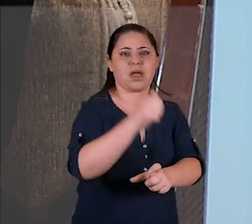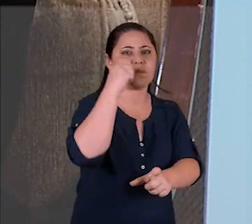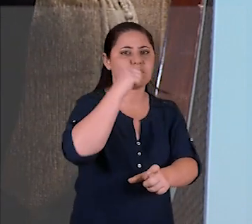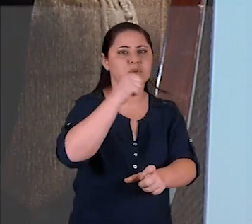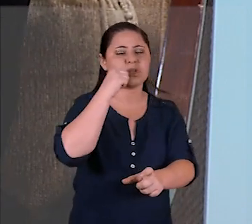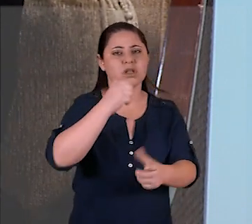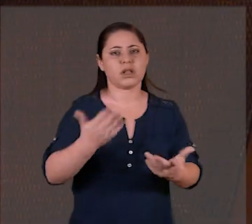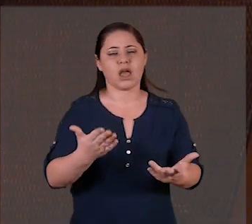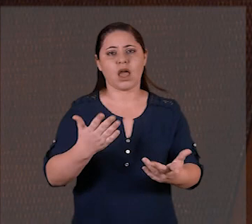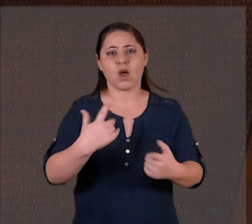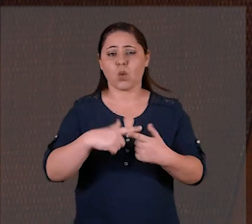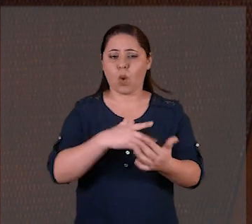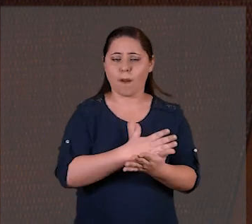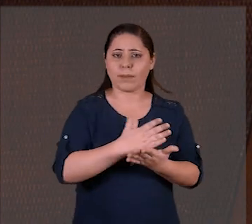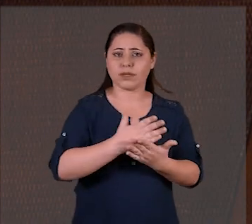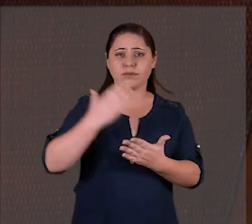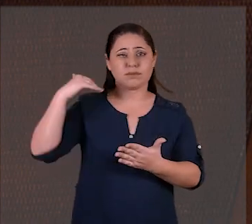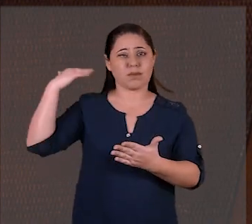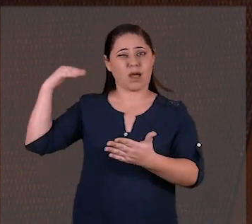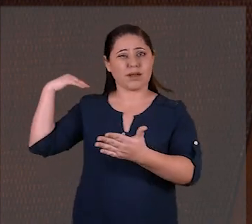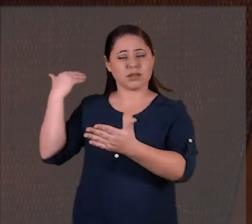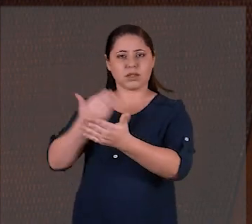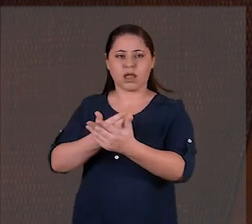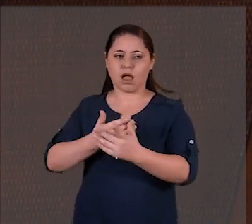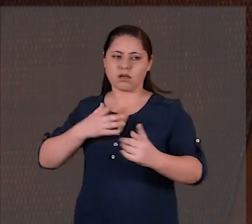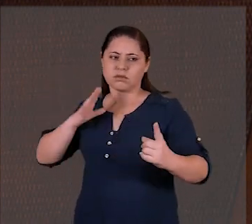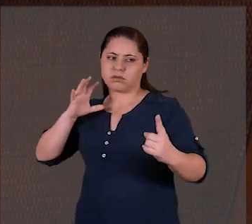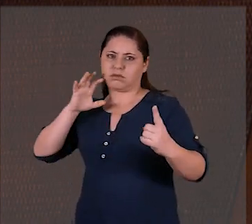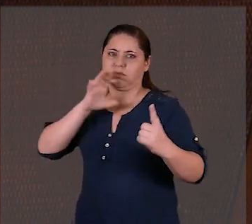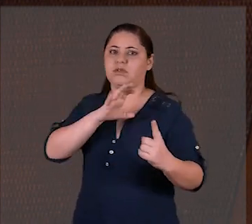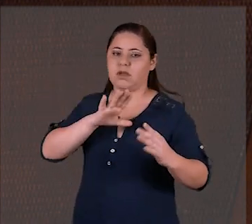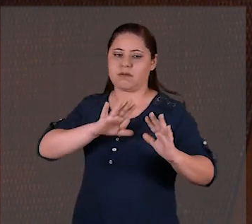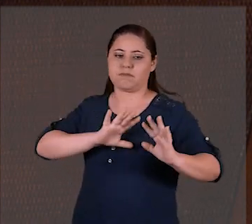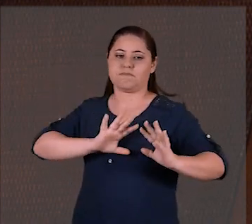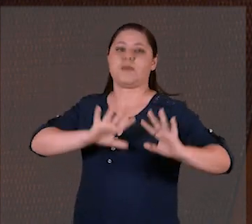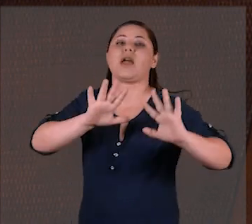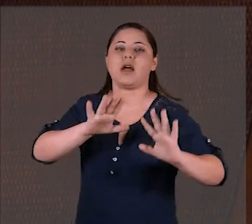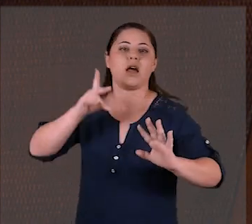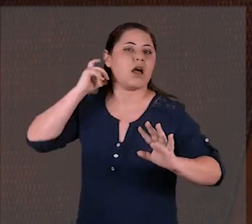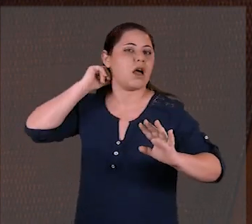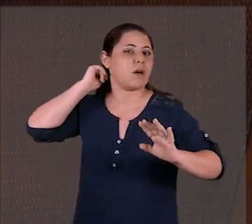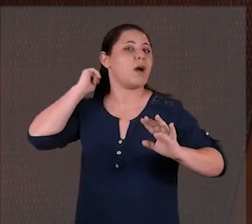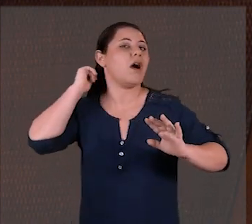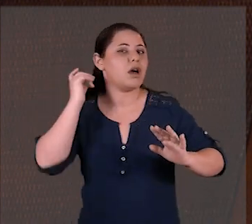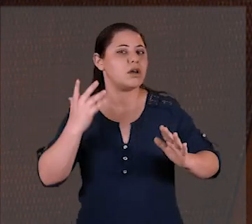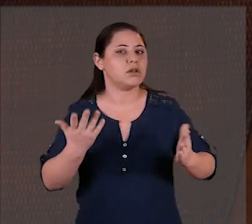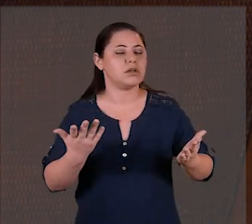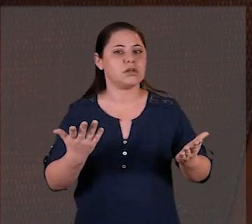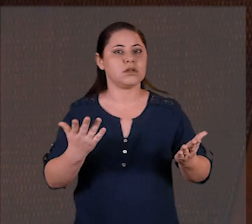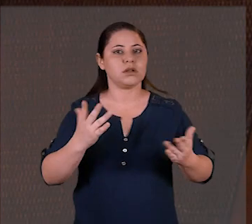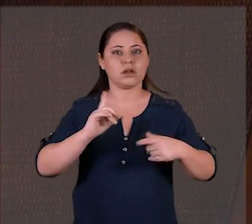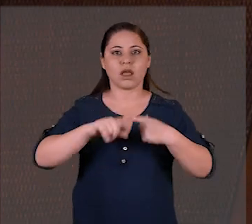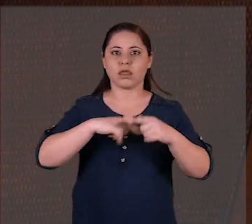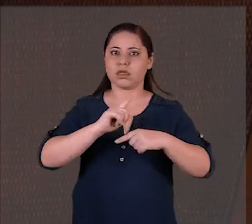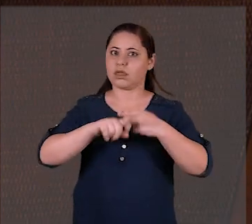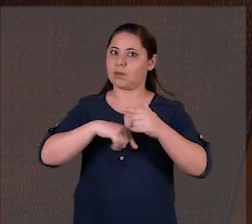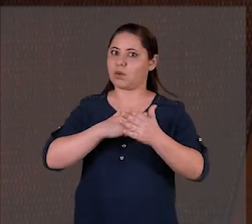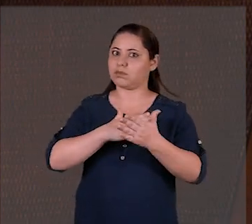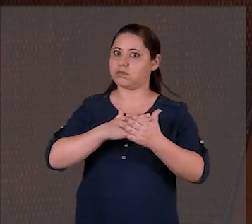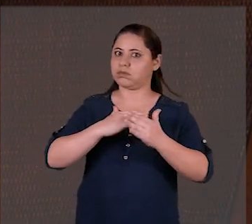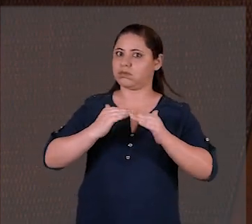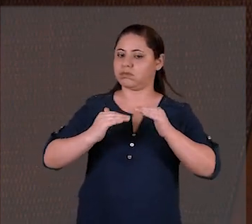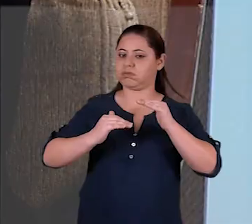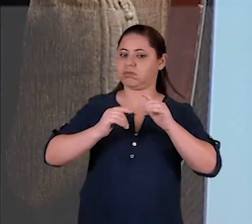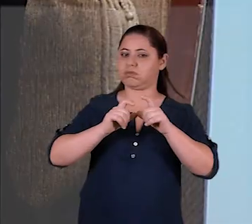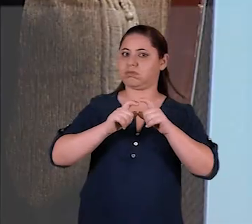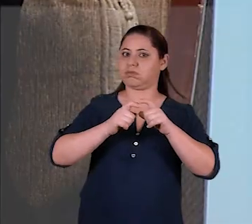da violência, que começa lá atrás com aquela ameaça, com aquele empurrãozinho, puxão de cabelo, e isso vai subindo numa